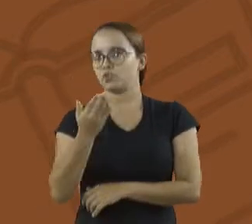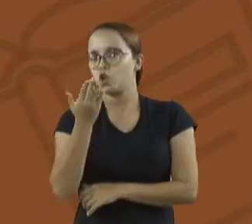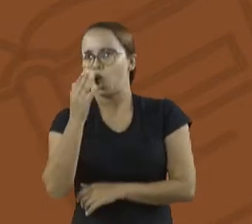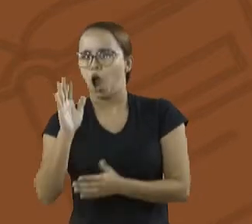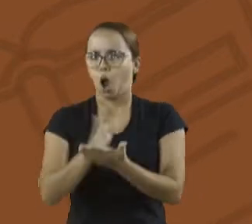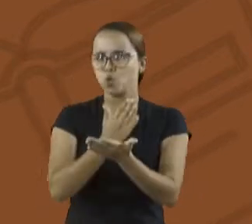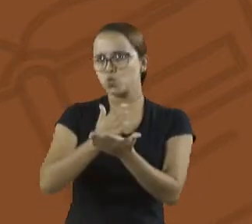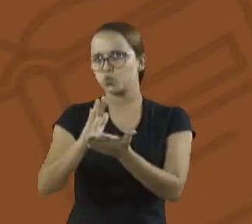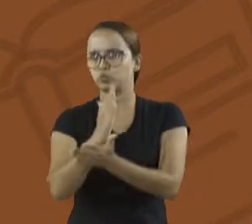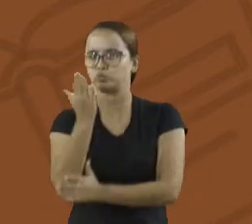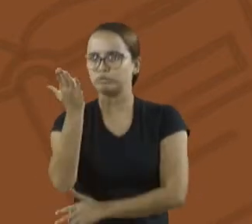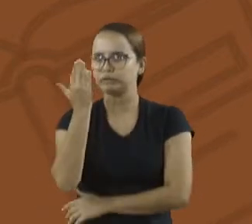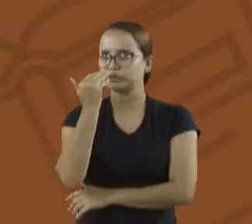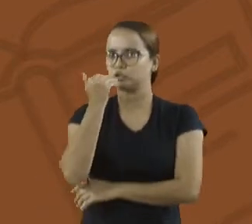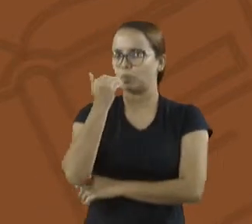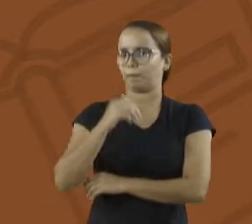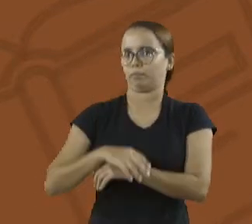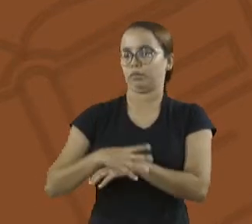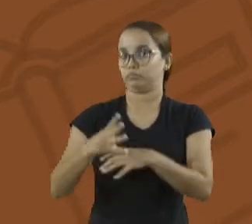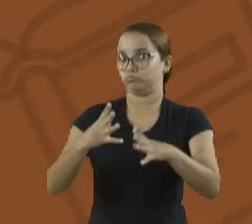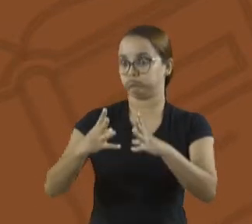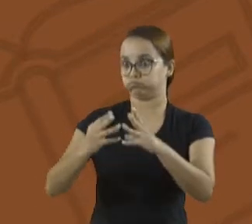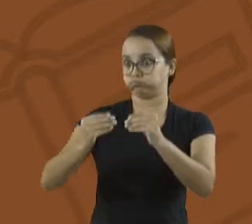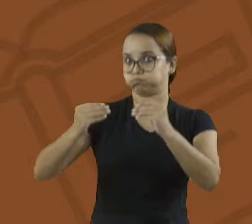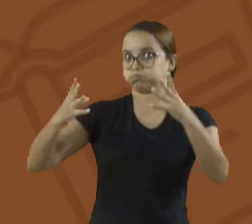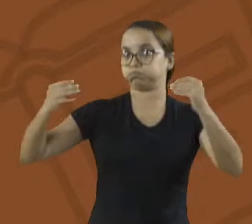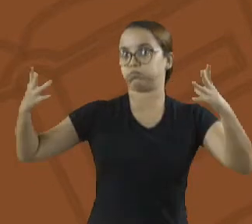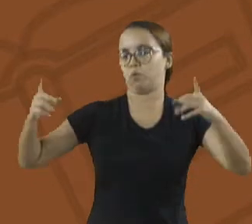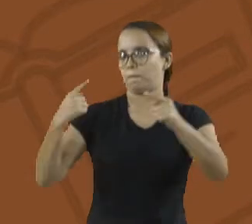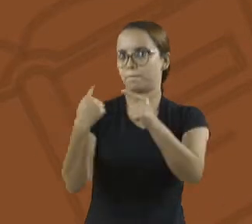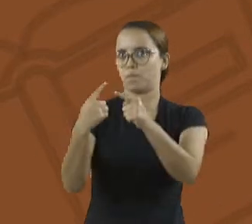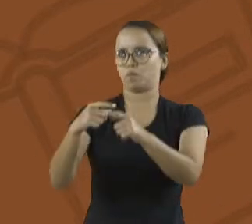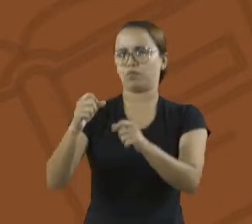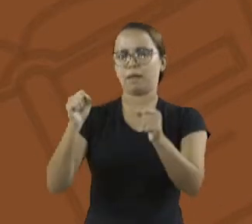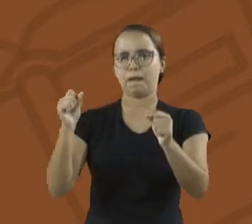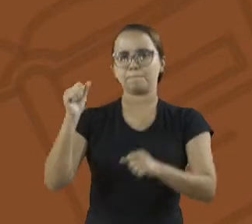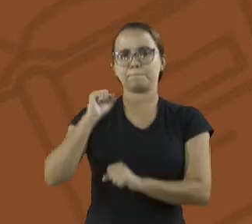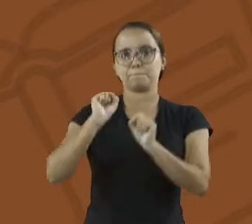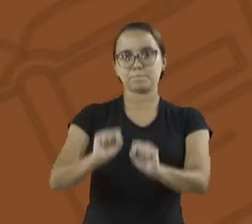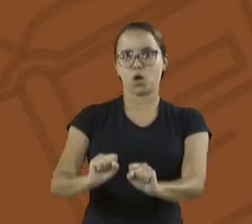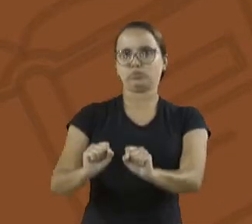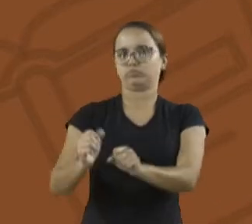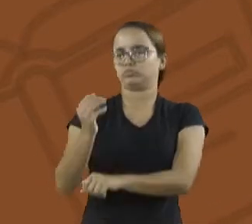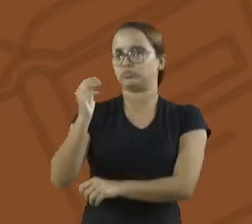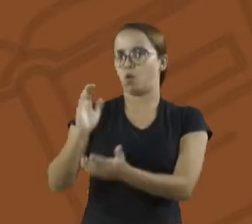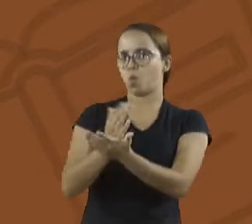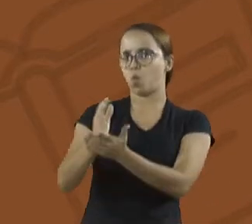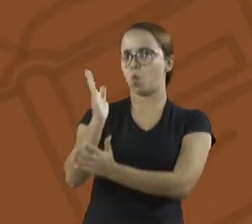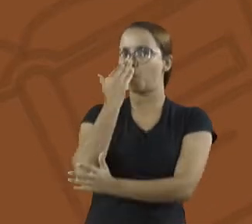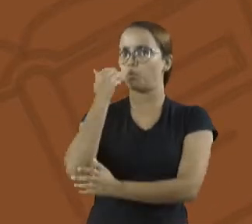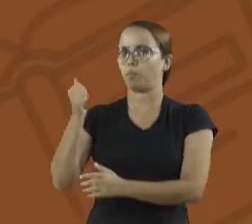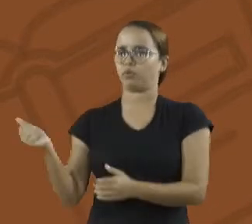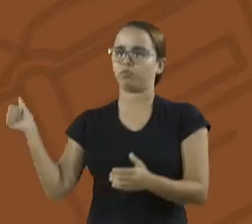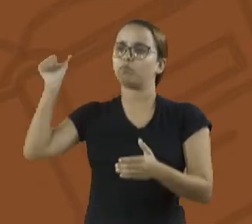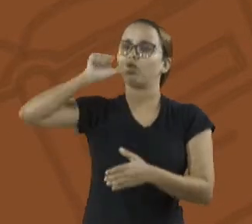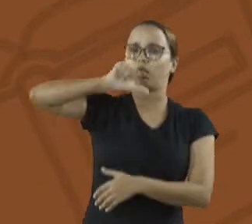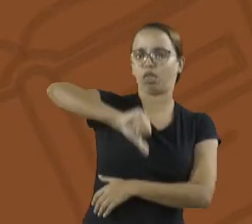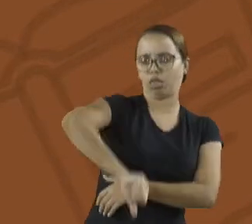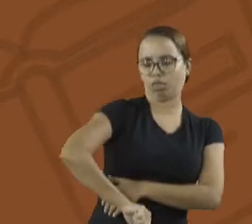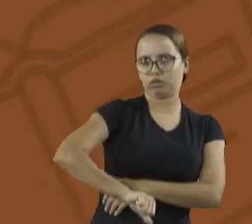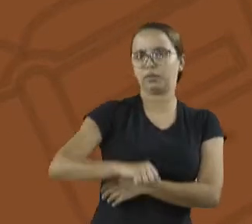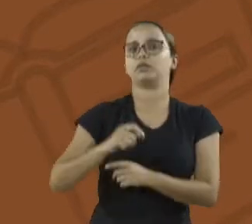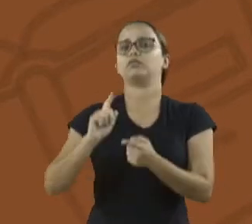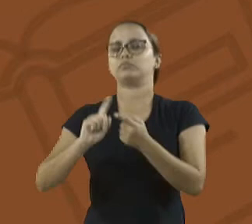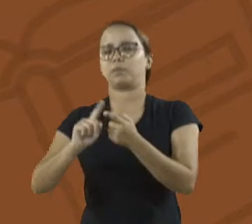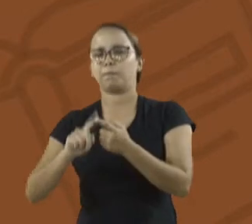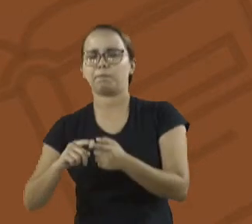gente sabe que exageradamente vai trazer malefício para a nossa saúde. Assim também como os homens, depois da peladinha, rola aquela